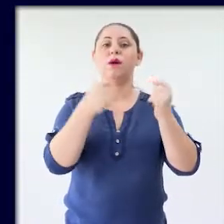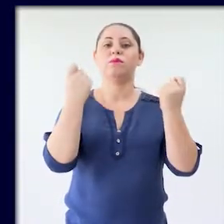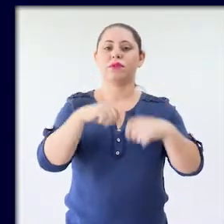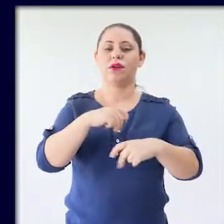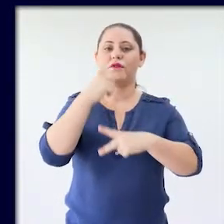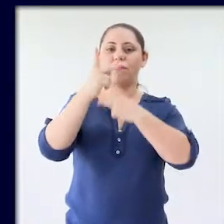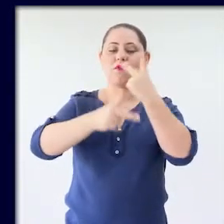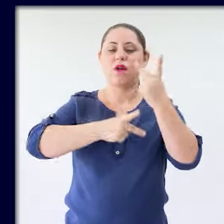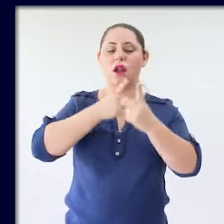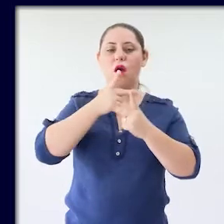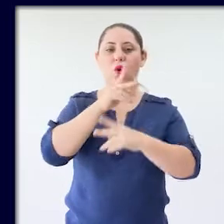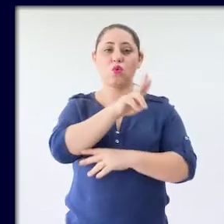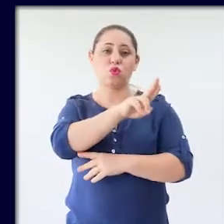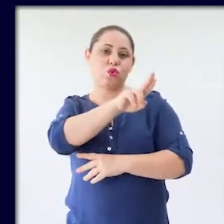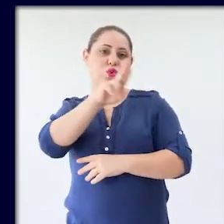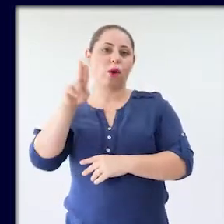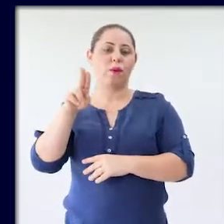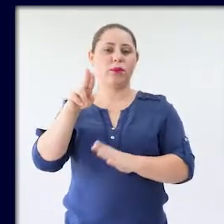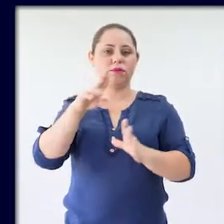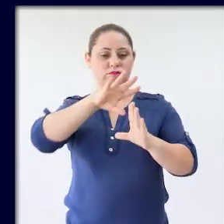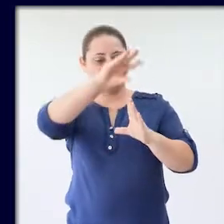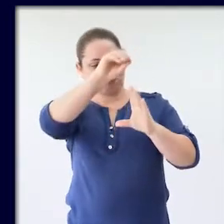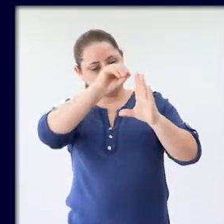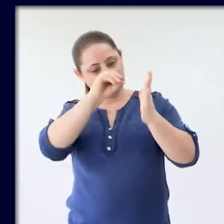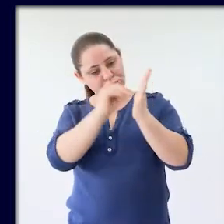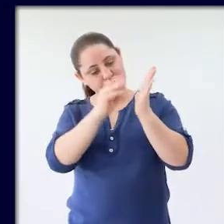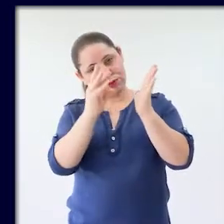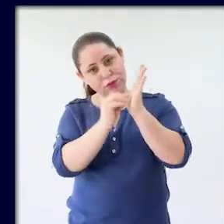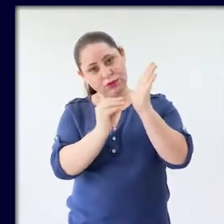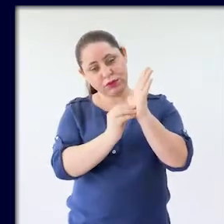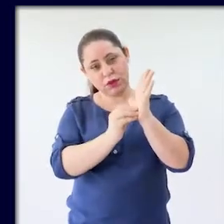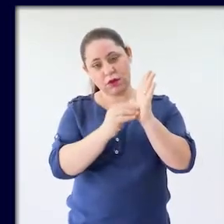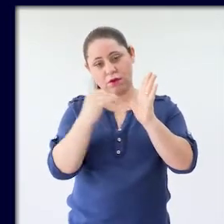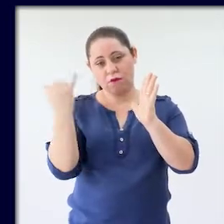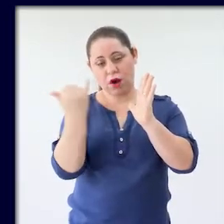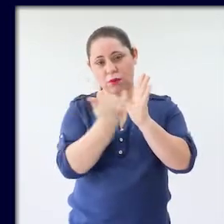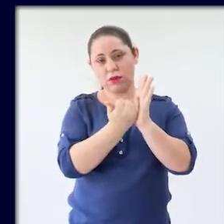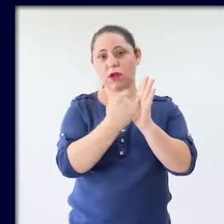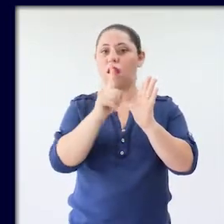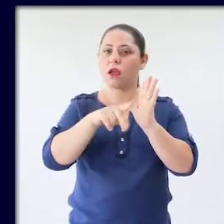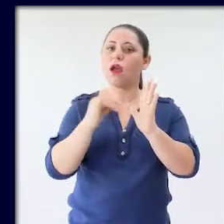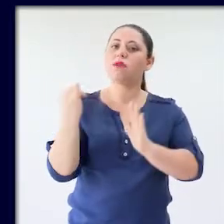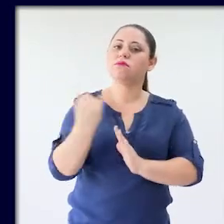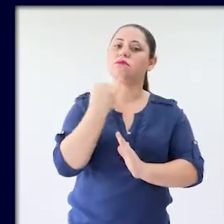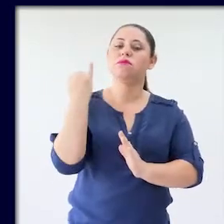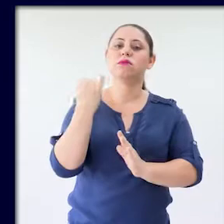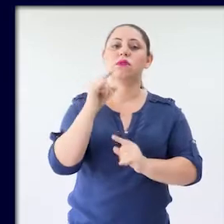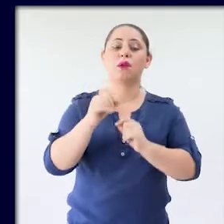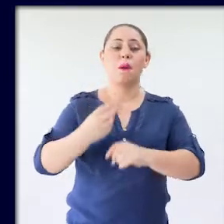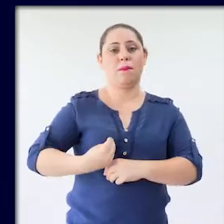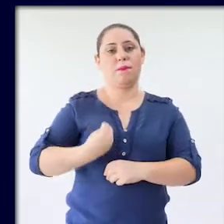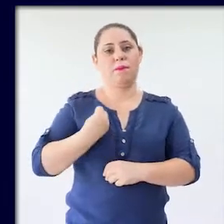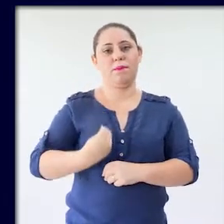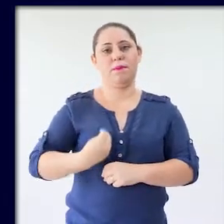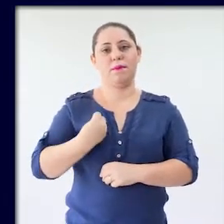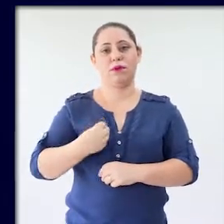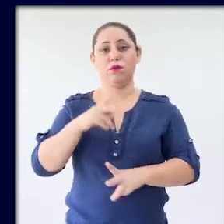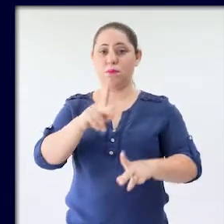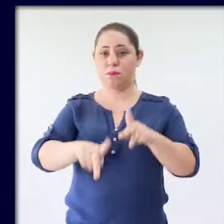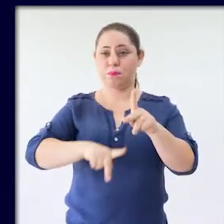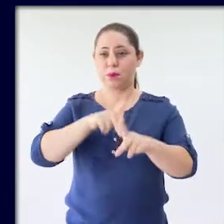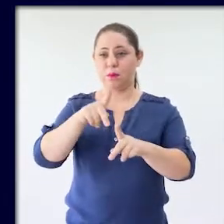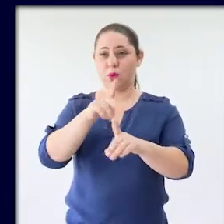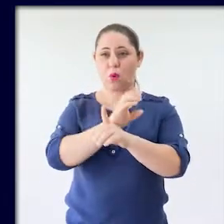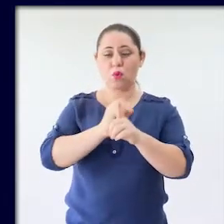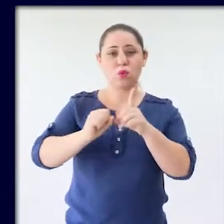faça a sua identificação. Isso aí é um quesito obrigatório. Mas é uma ferramenta muito boa que permite a